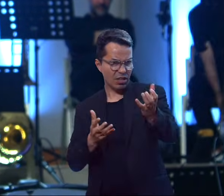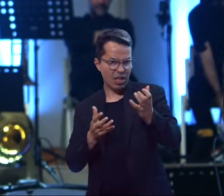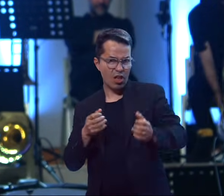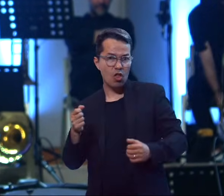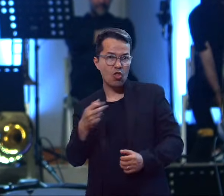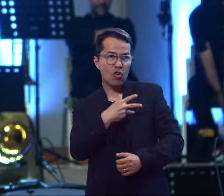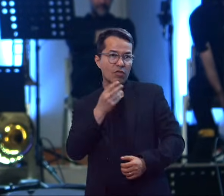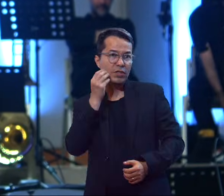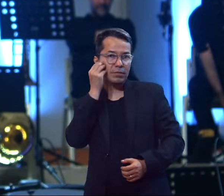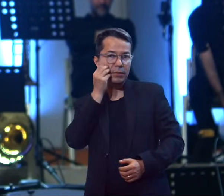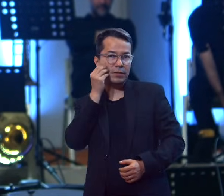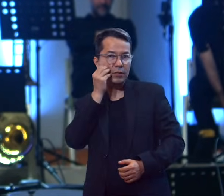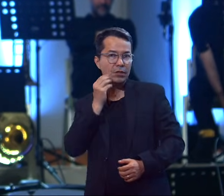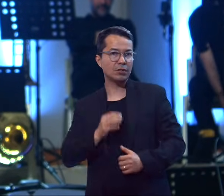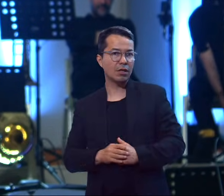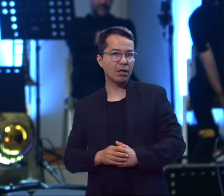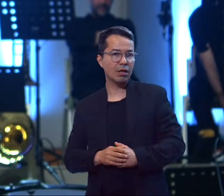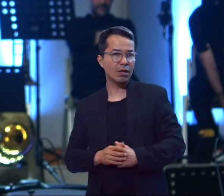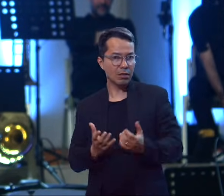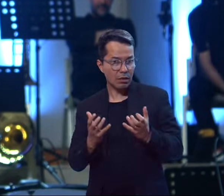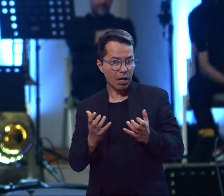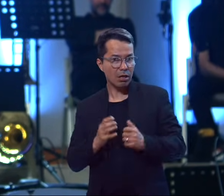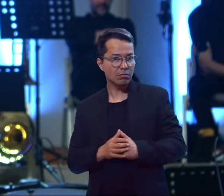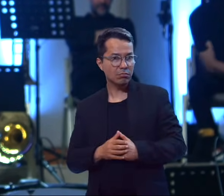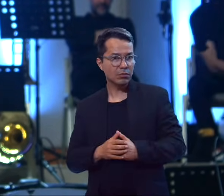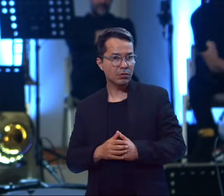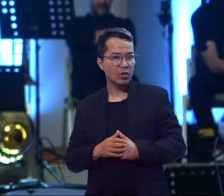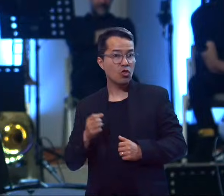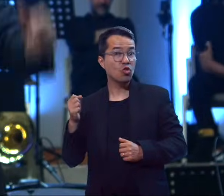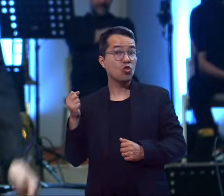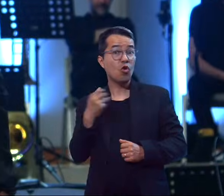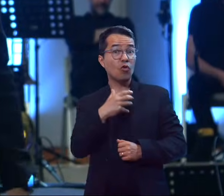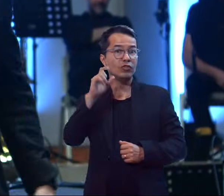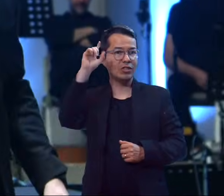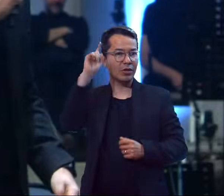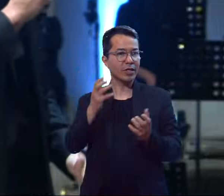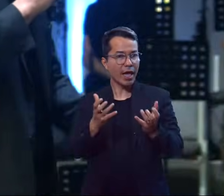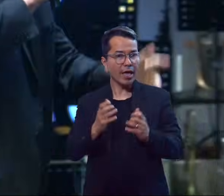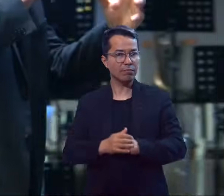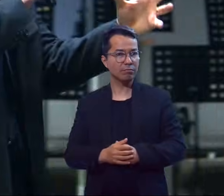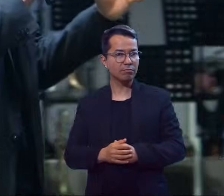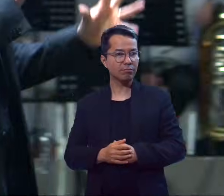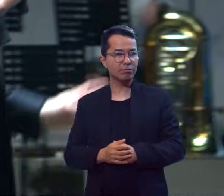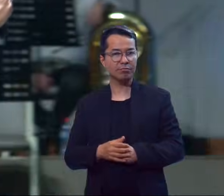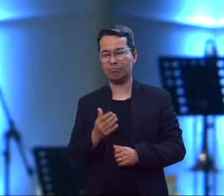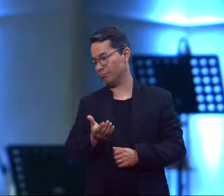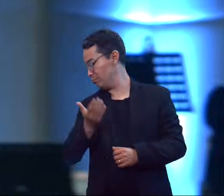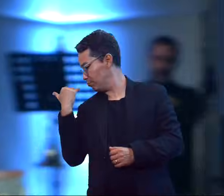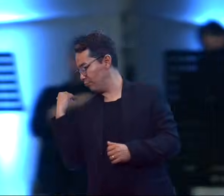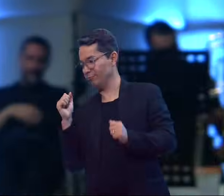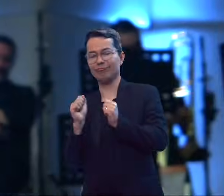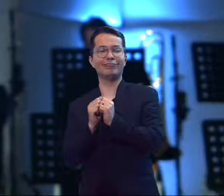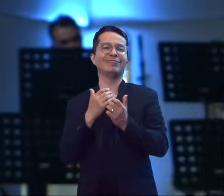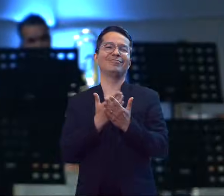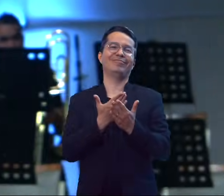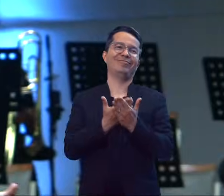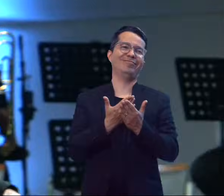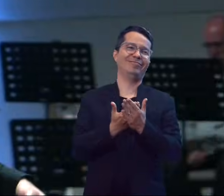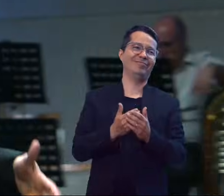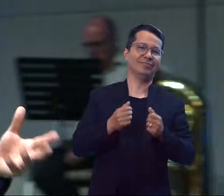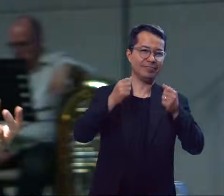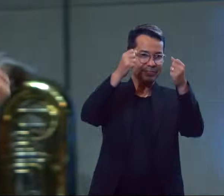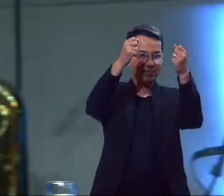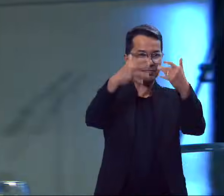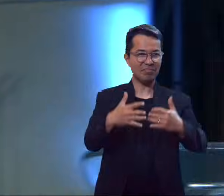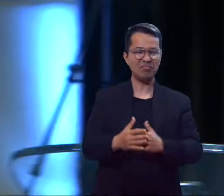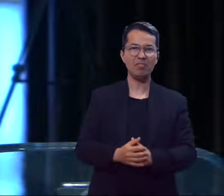de consagração. Quem quer experimentar o novo de Deus. Amém? Como é que isso funciona? O